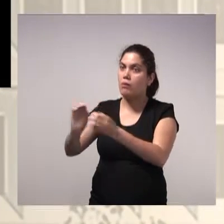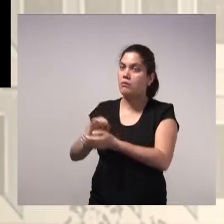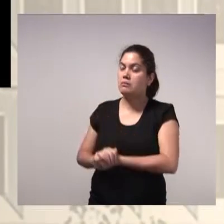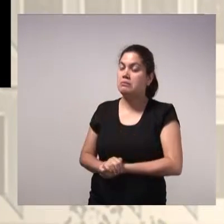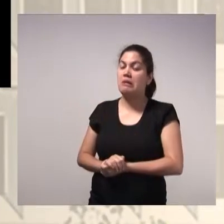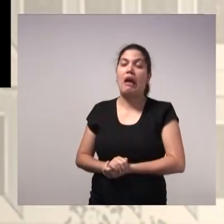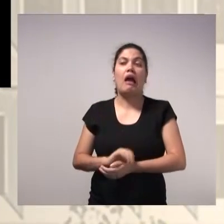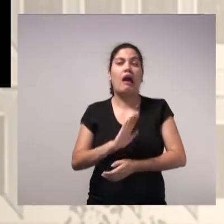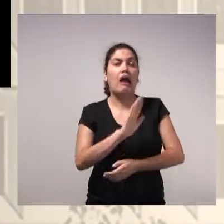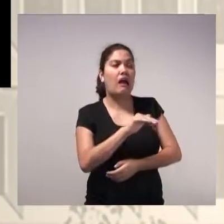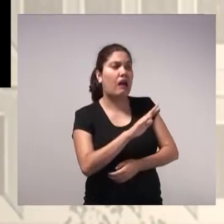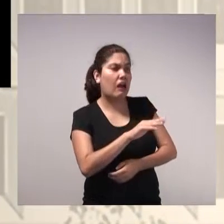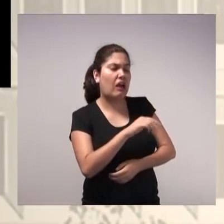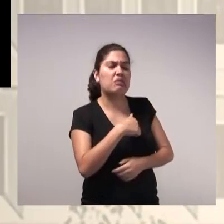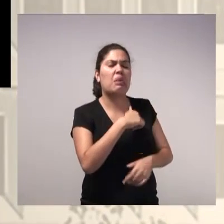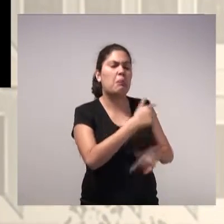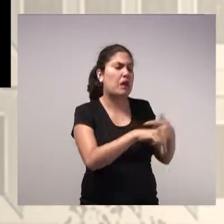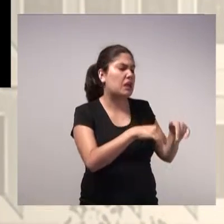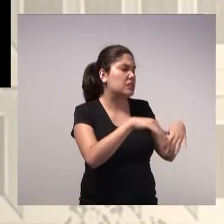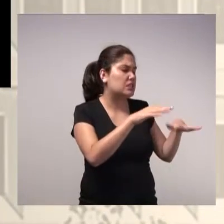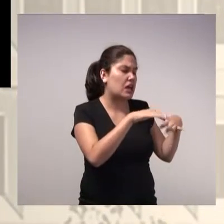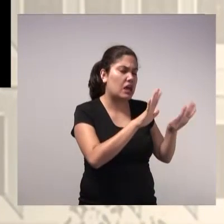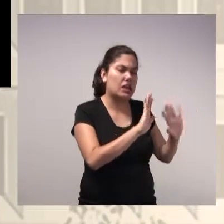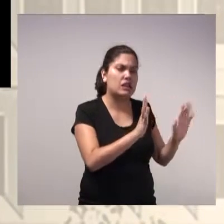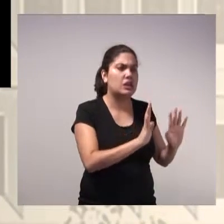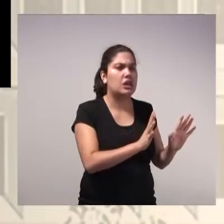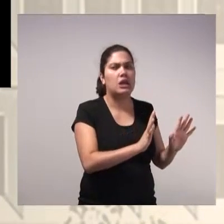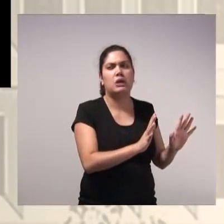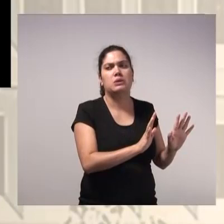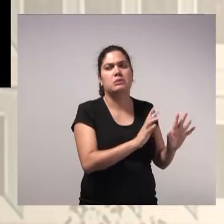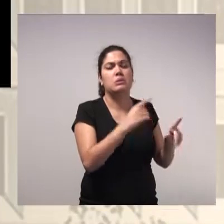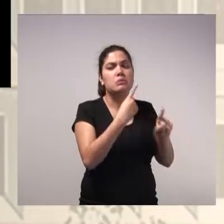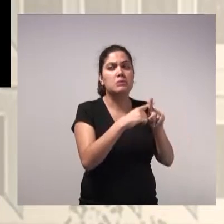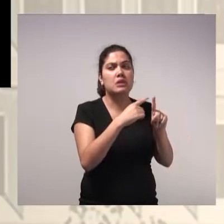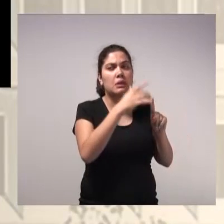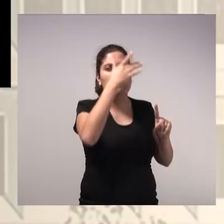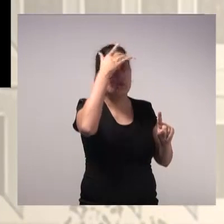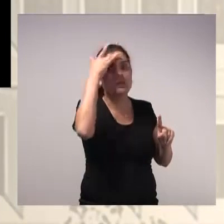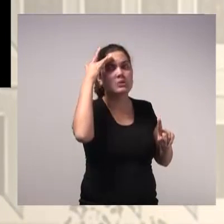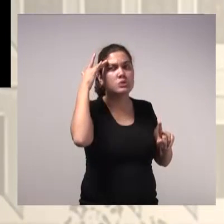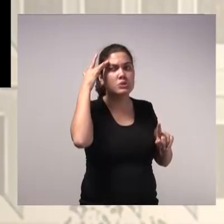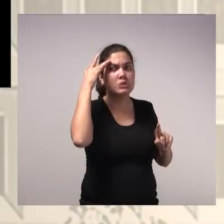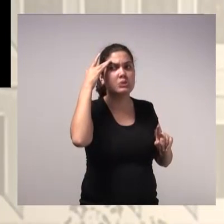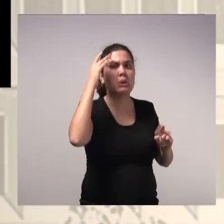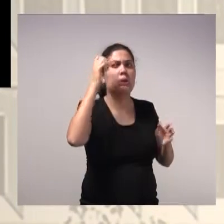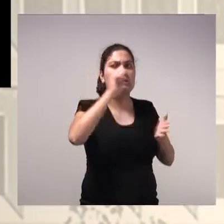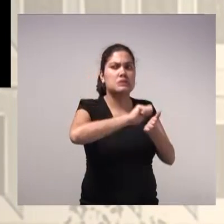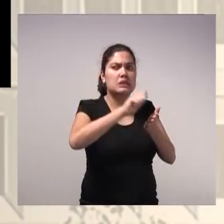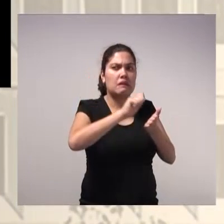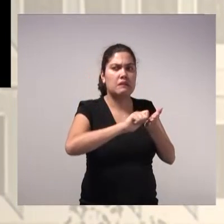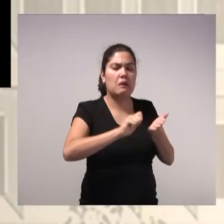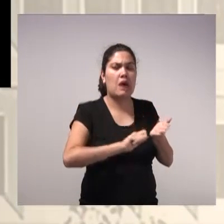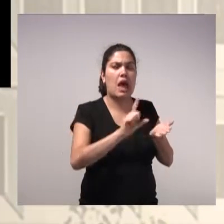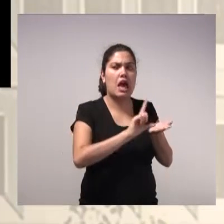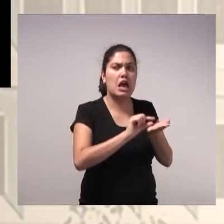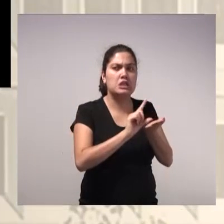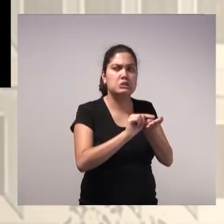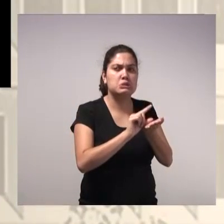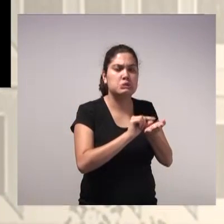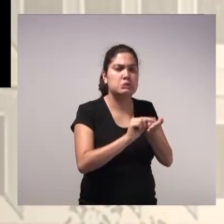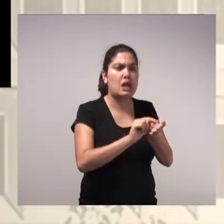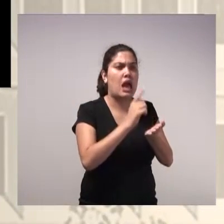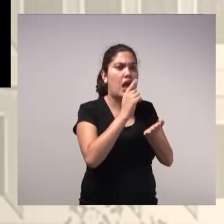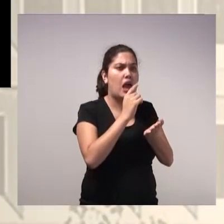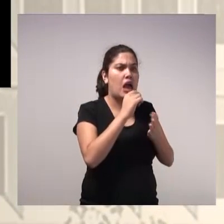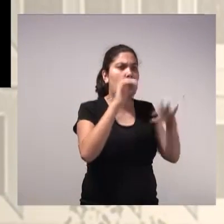Não, mexe com isso não, porque fulano disse lá no artigo que ele escreveu que a água da